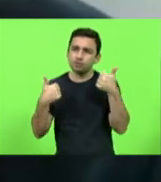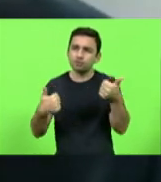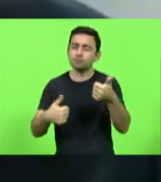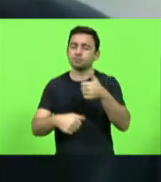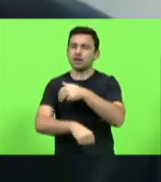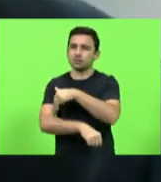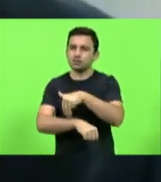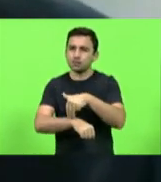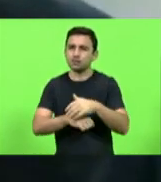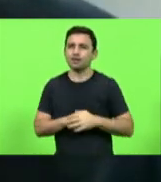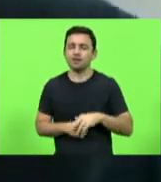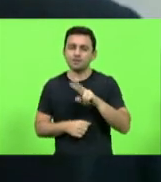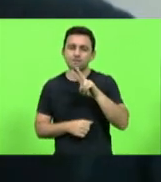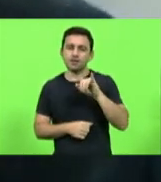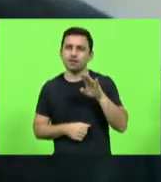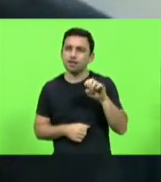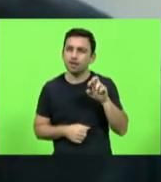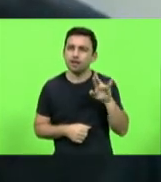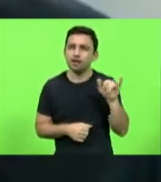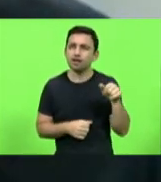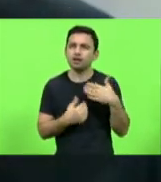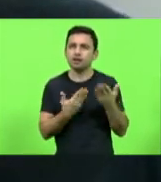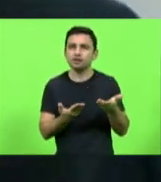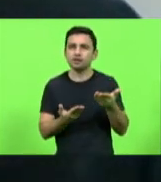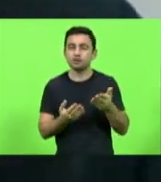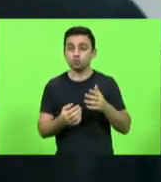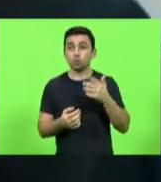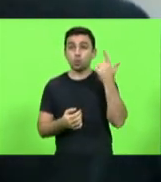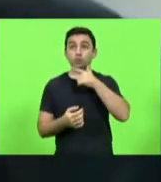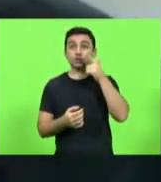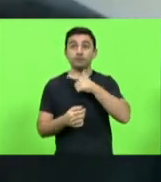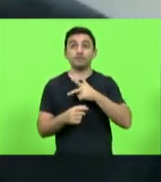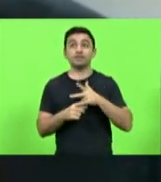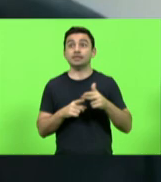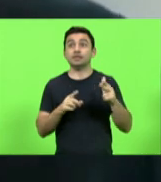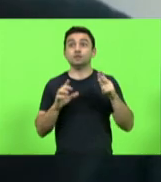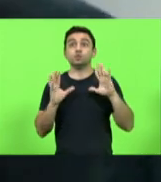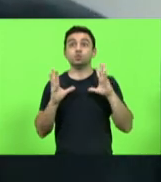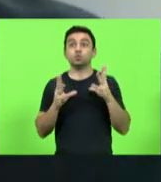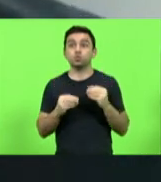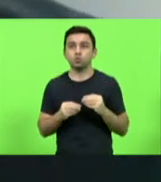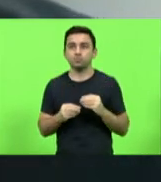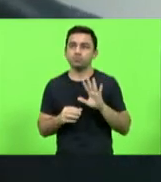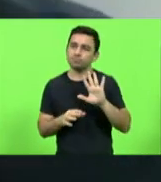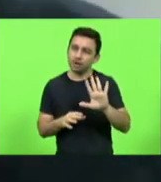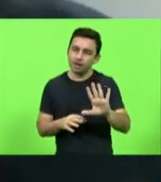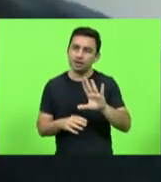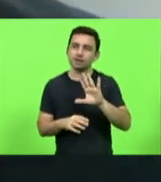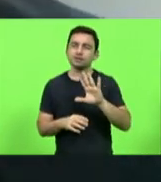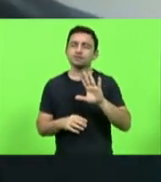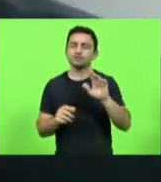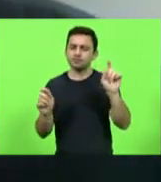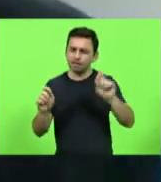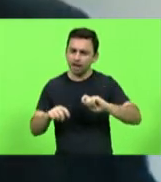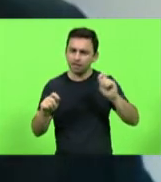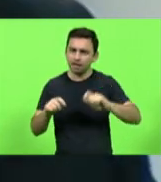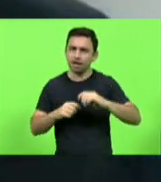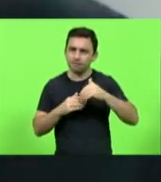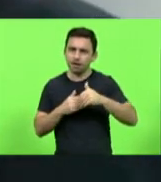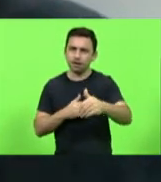Vieira, mais uma luta, não ganhamos todo, como dizia o Anísio Teixeira, não ganhamos ainda 100%, mas é questão de tempo, o povo